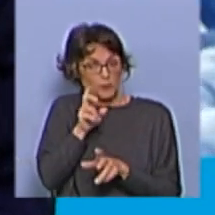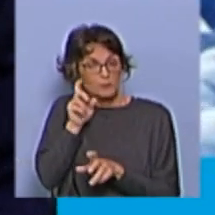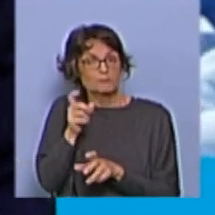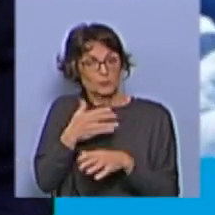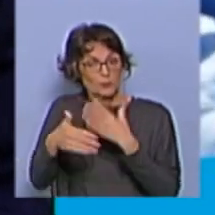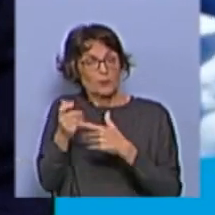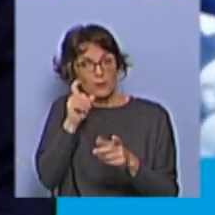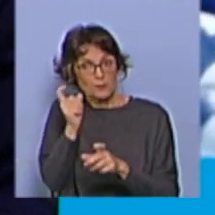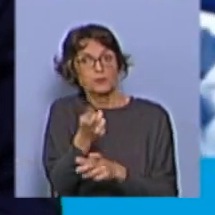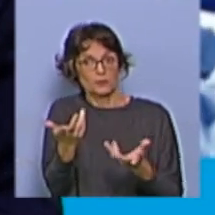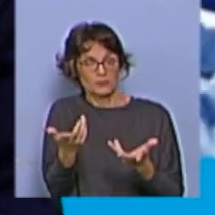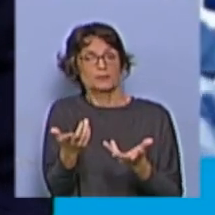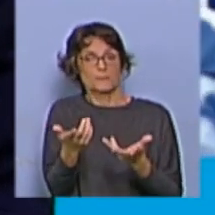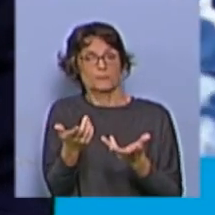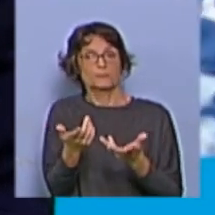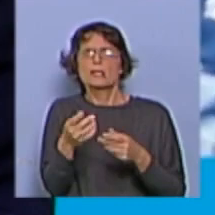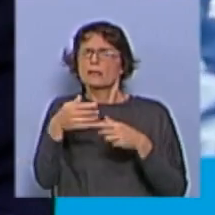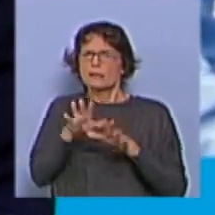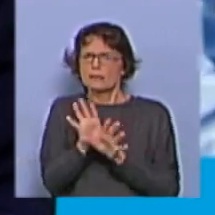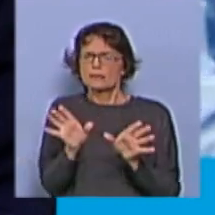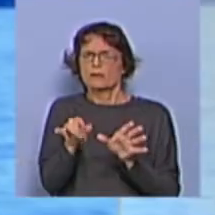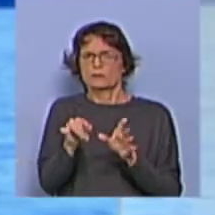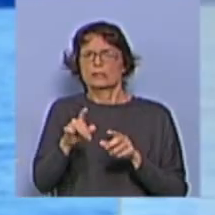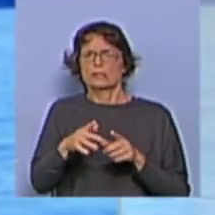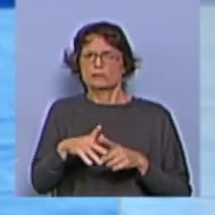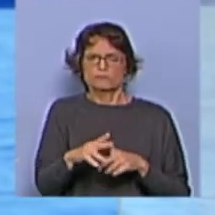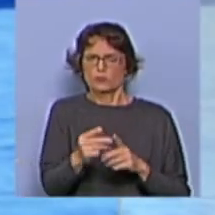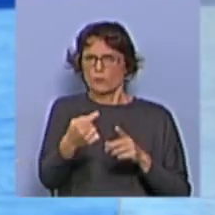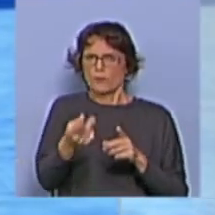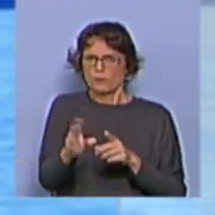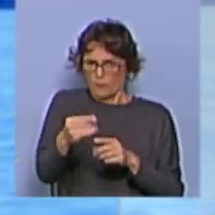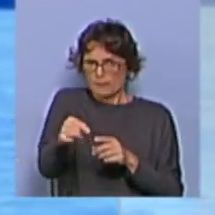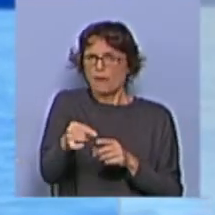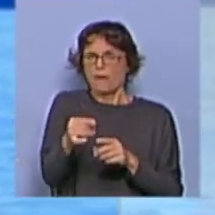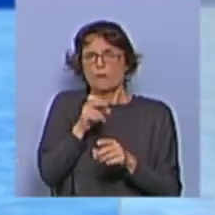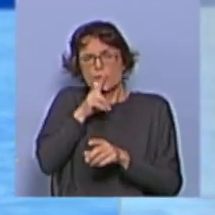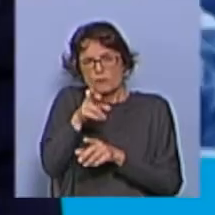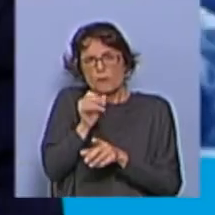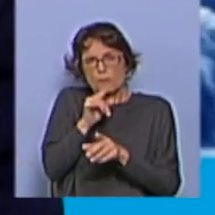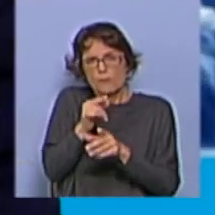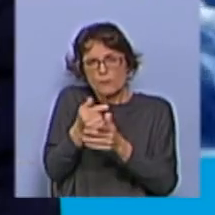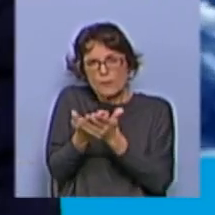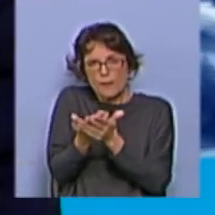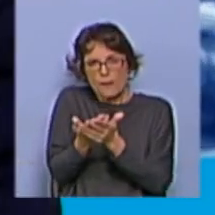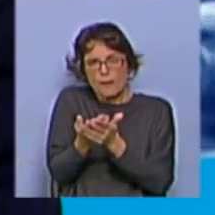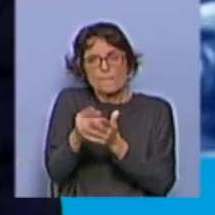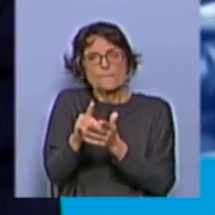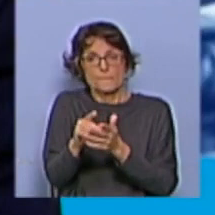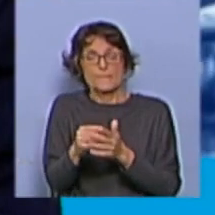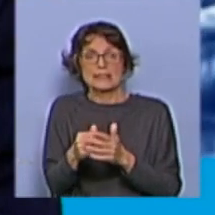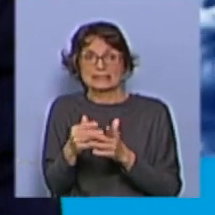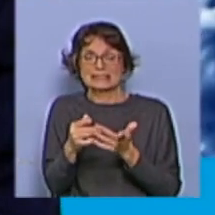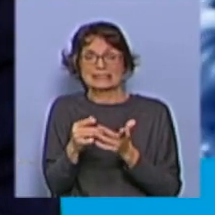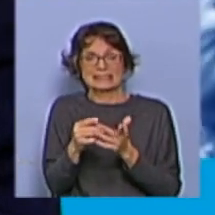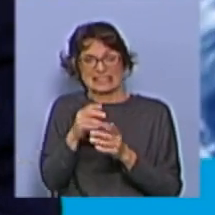que há mais instrumentos, foram mais divulgados, para termos uma resposta e um paradigma de resposta diferente. Temos que chegar aos tais 1%, não é? E essa é